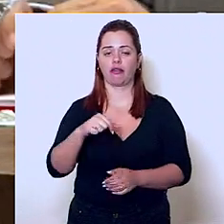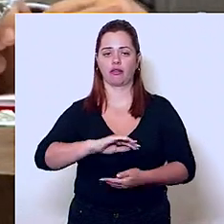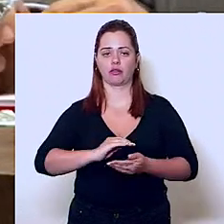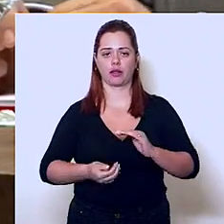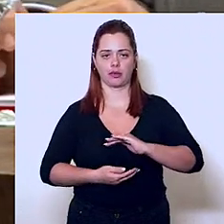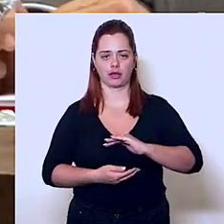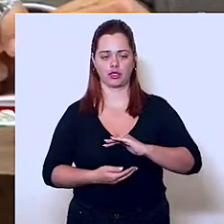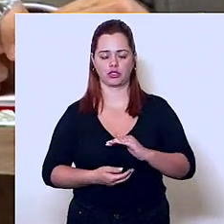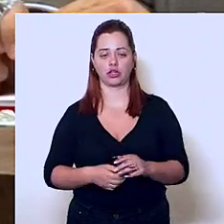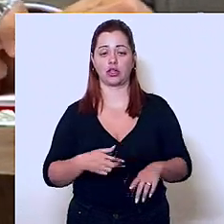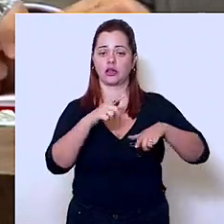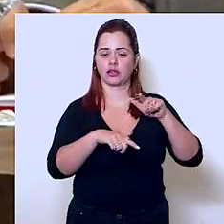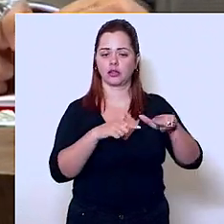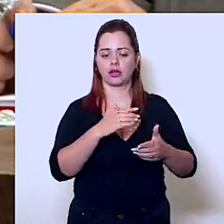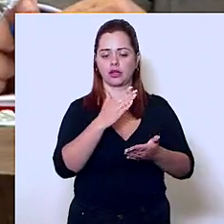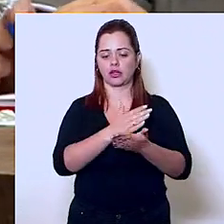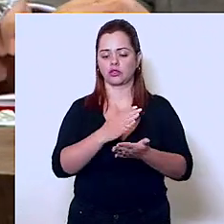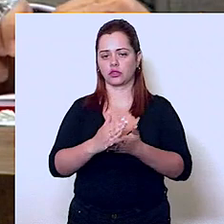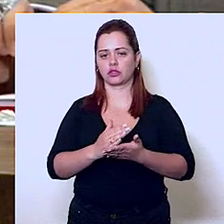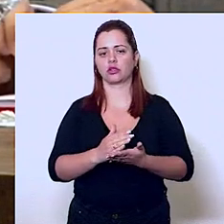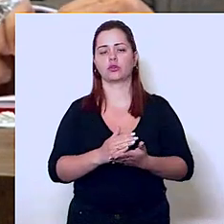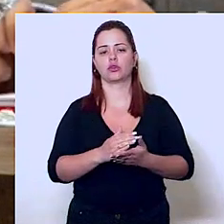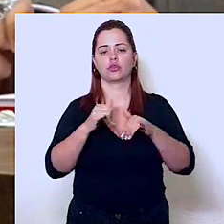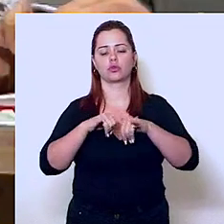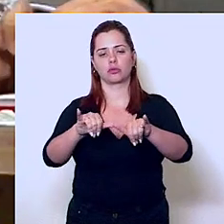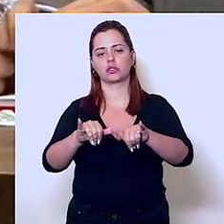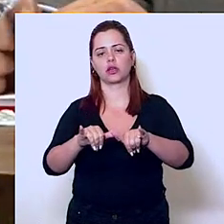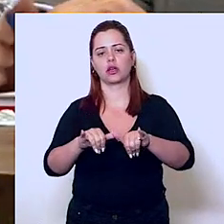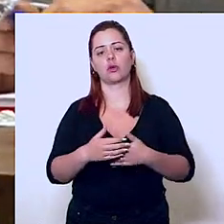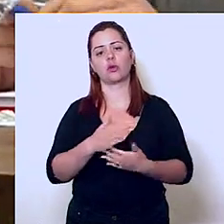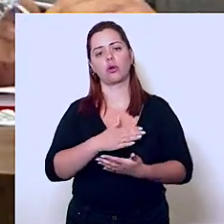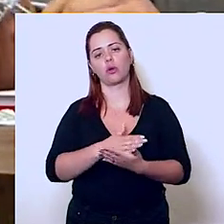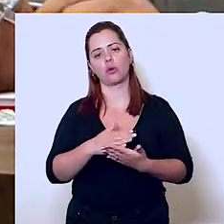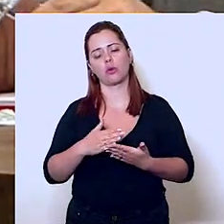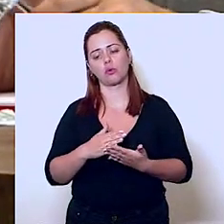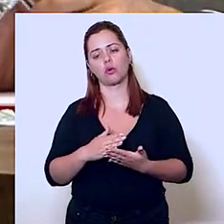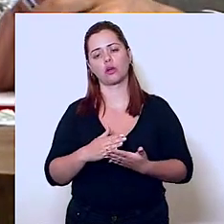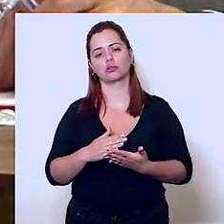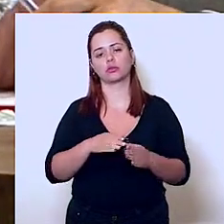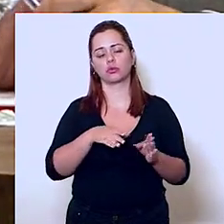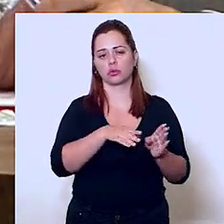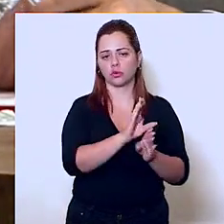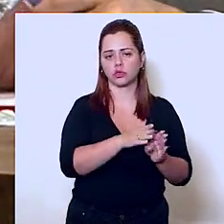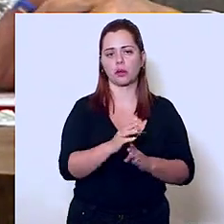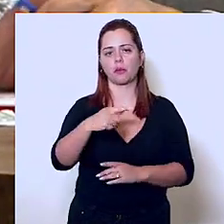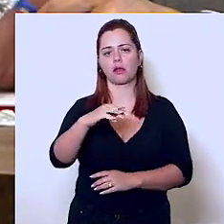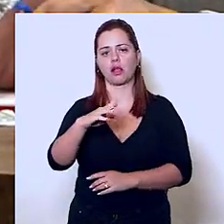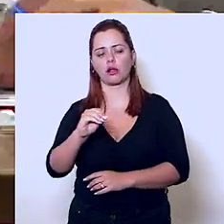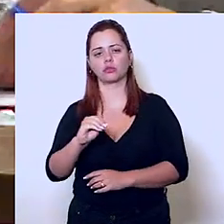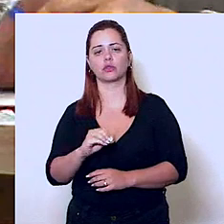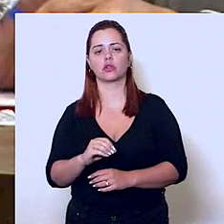na divisão de programas da promoção comercial, quando então o conselheiro Paulo Tarso foi nomeado como chefe